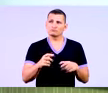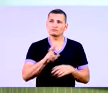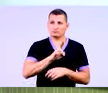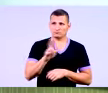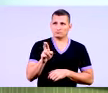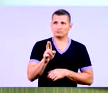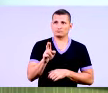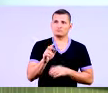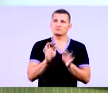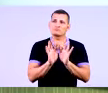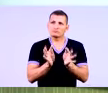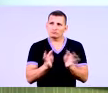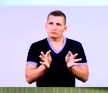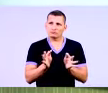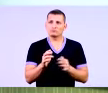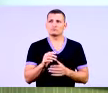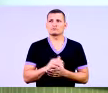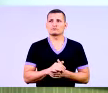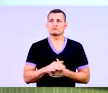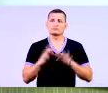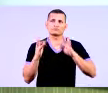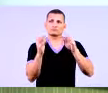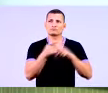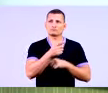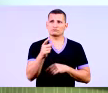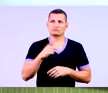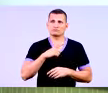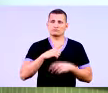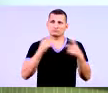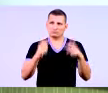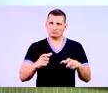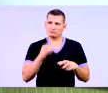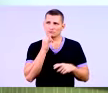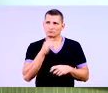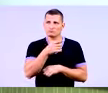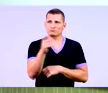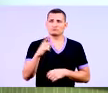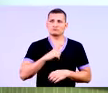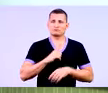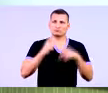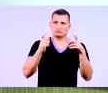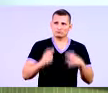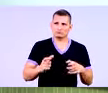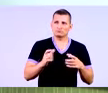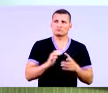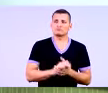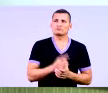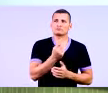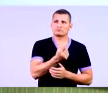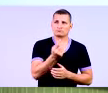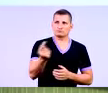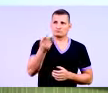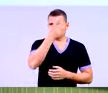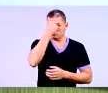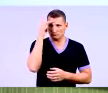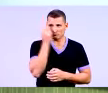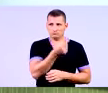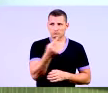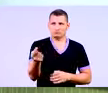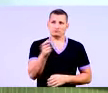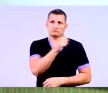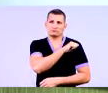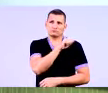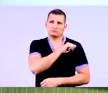estou falando todos vocês aí tem o endereço se vocês têm um endereço a cada pessoa a cada aluno que está